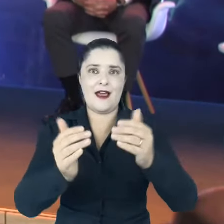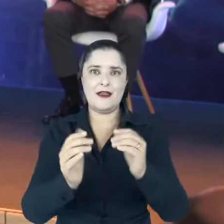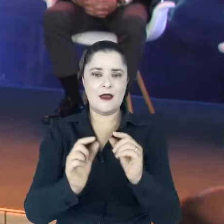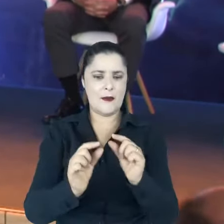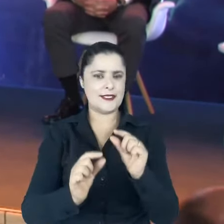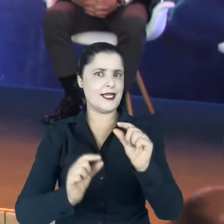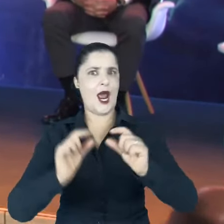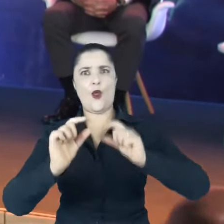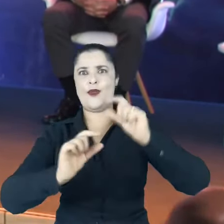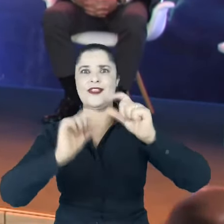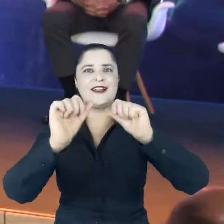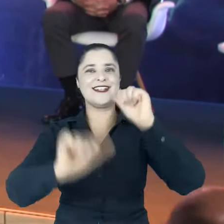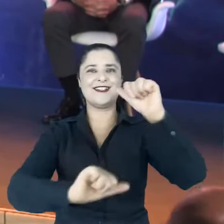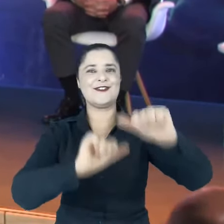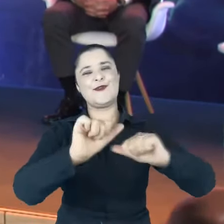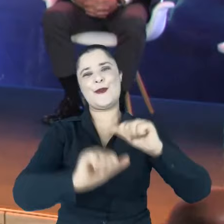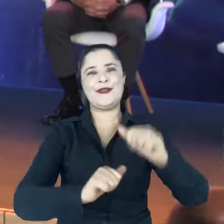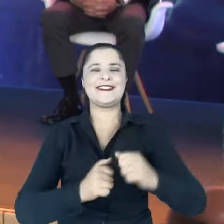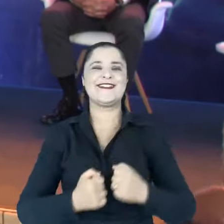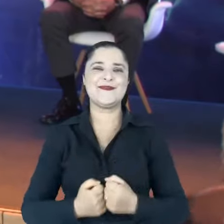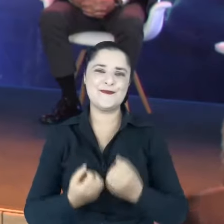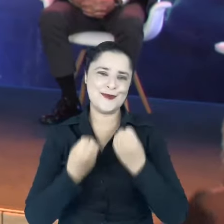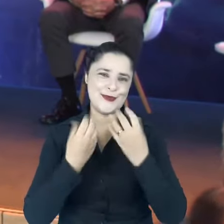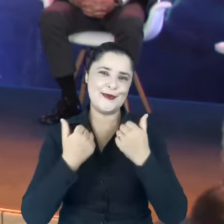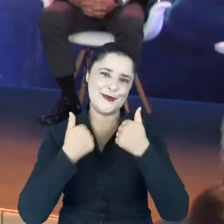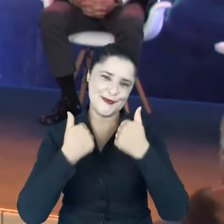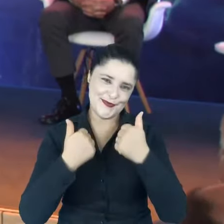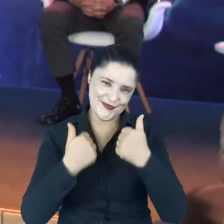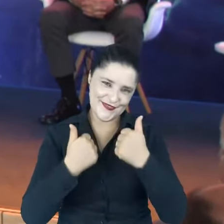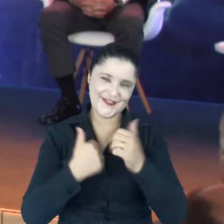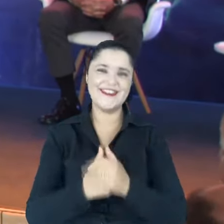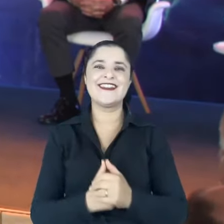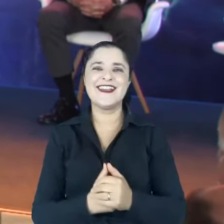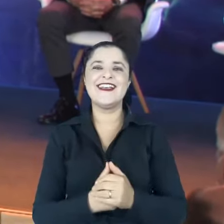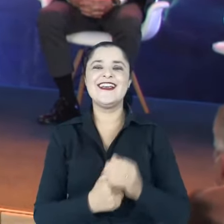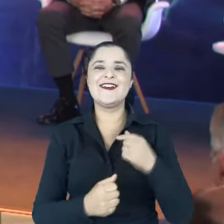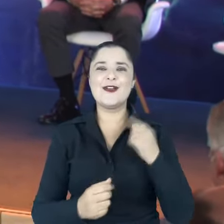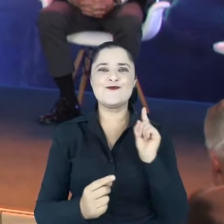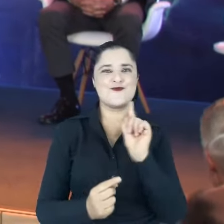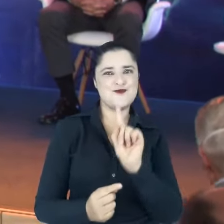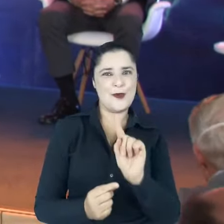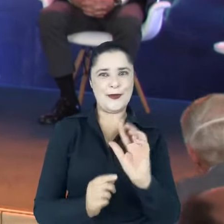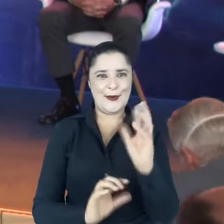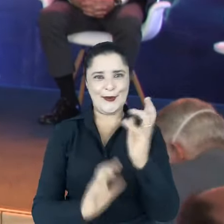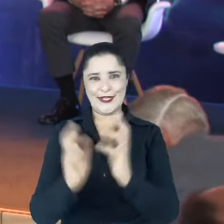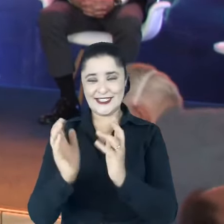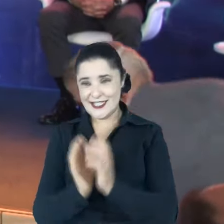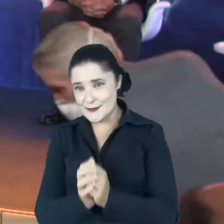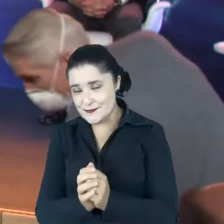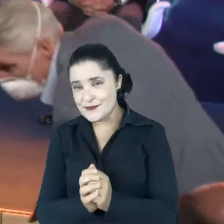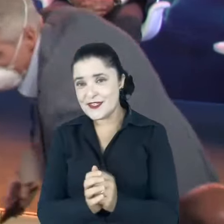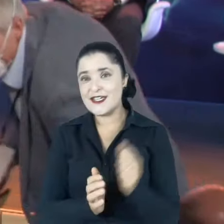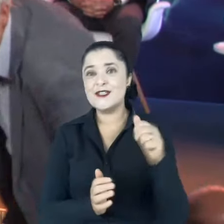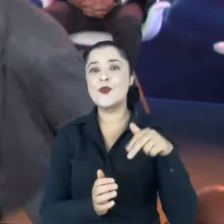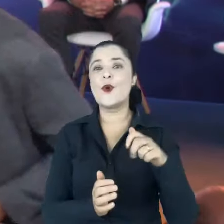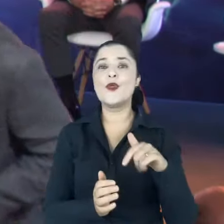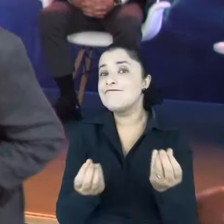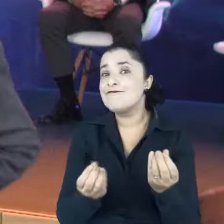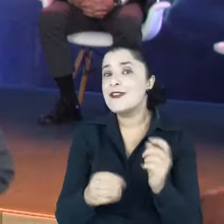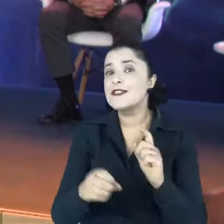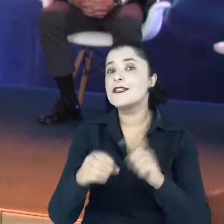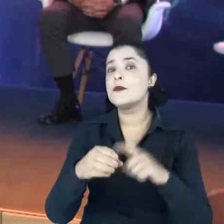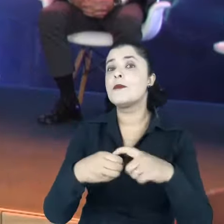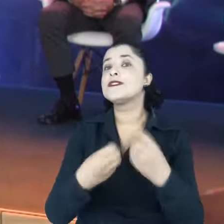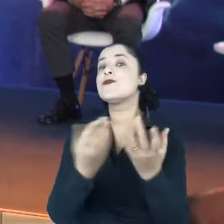transformação. Muito bom. Espero estar presente para ver isso tudo acontecer. E Antônio, nós somos parceiros já. O que que você me fala